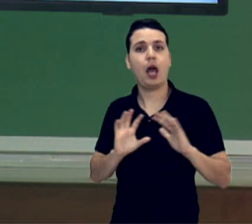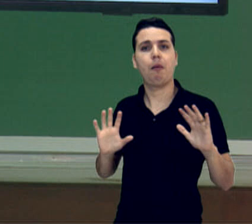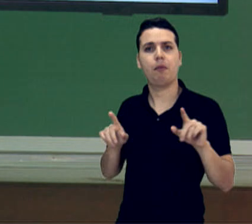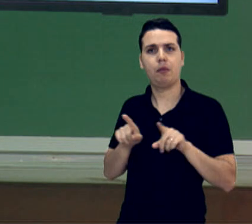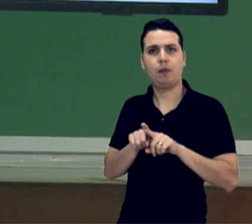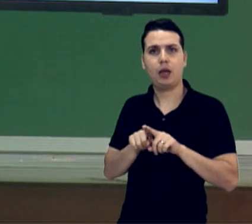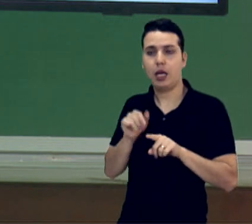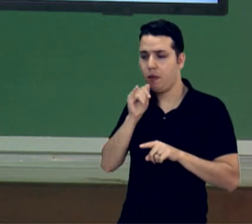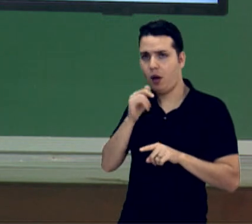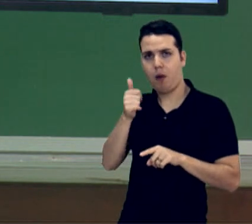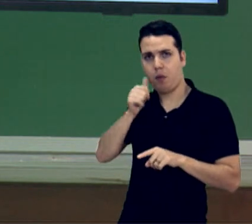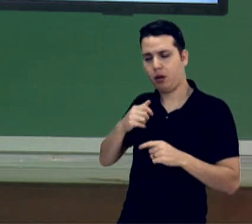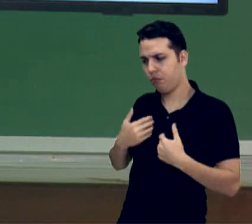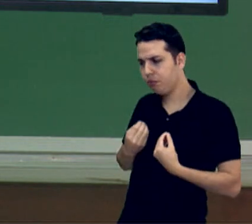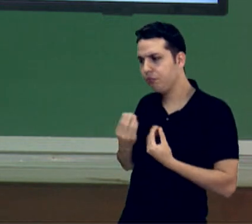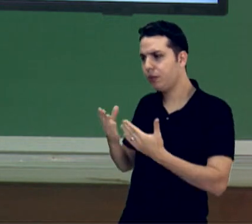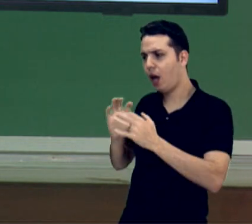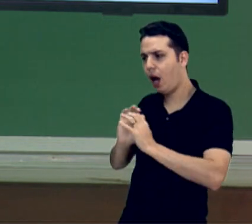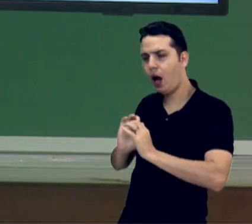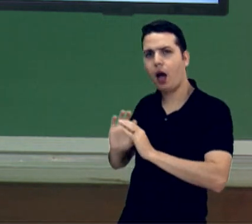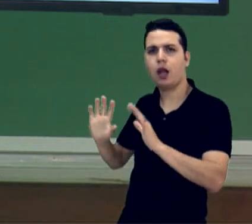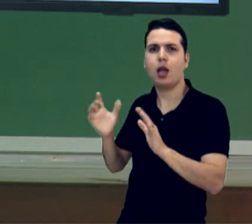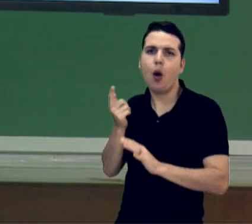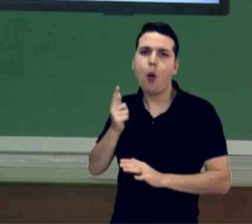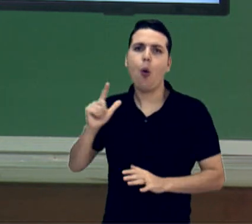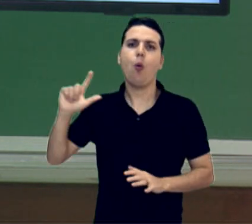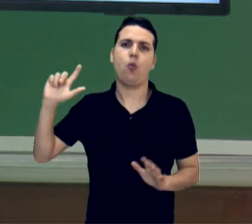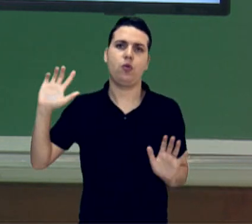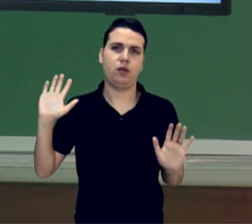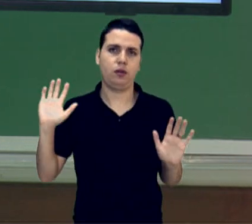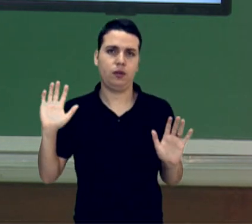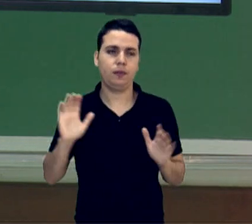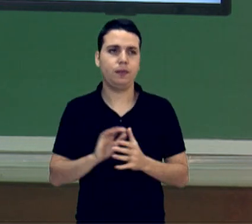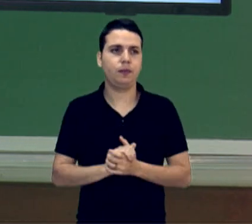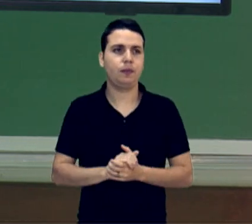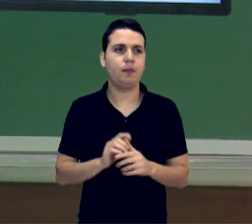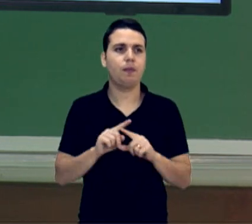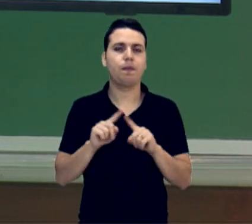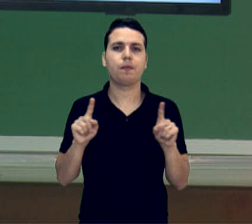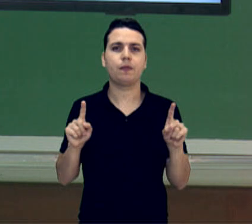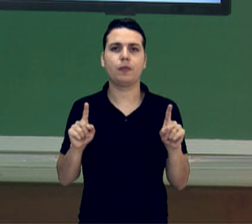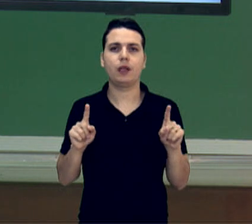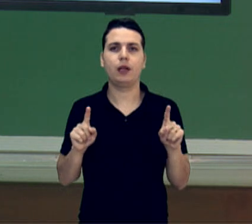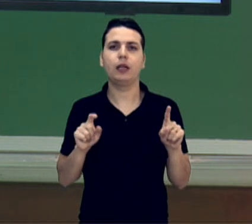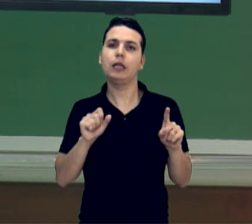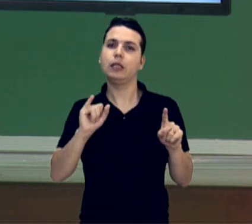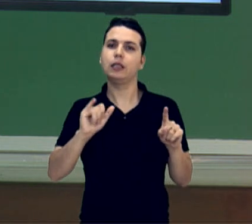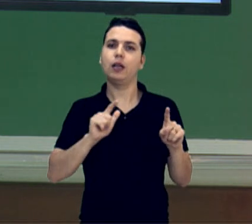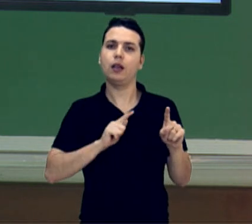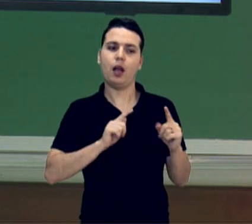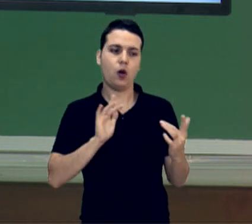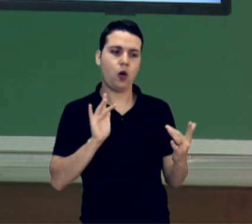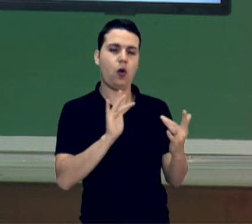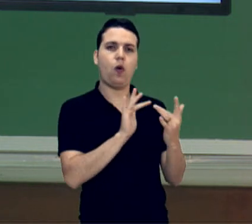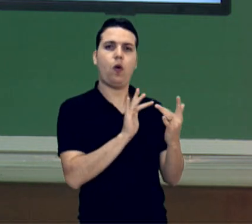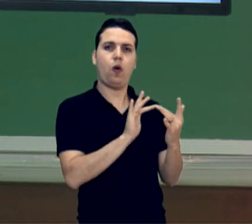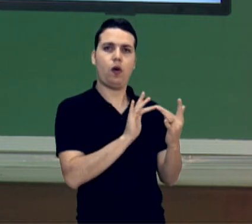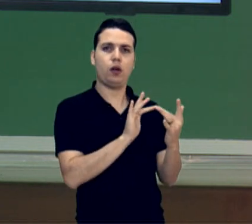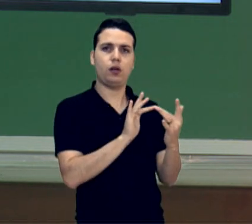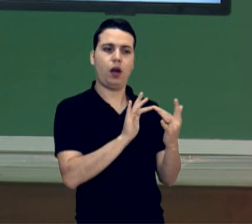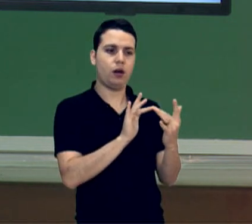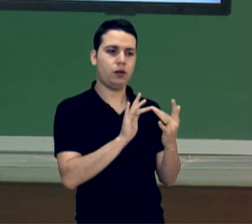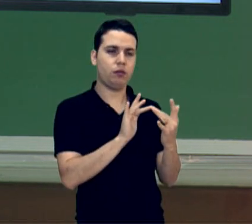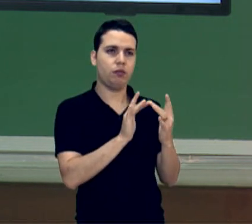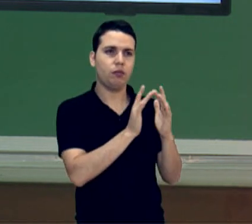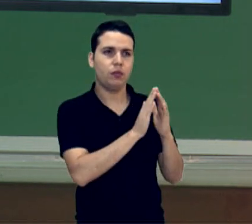exemplo, também dá liberdade, daí é outra história, mas enfim, né? Existe esse contato físico, mas ele não